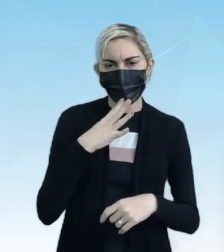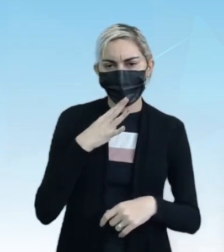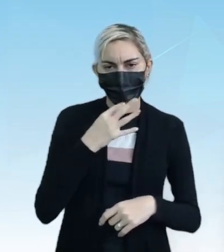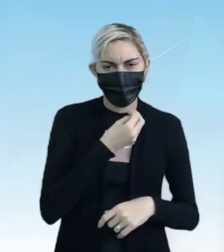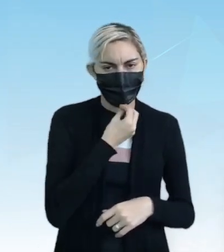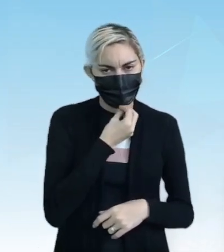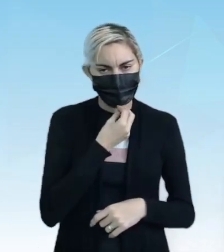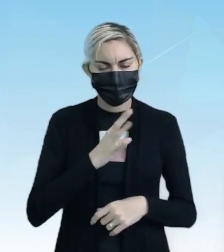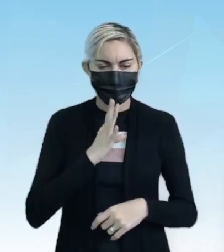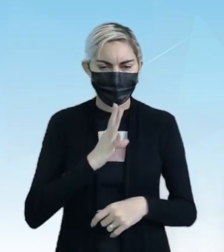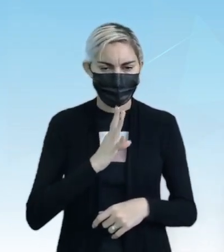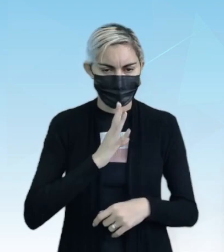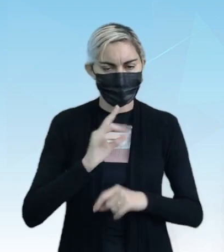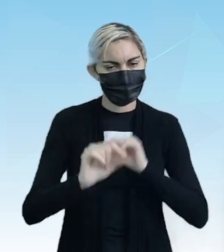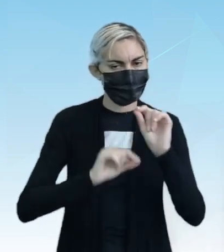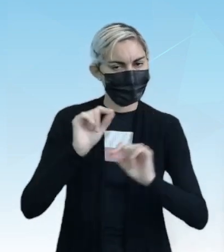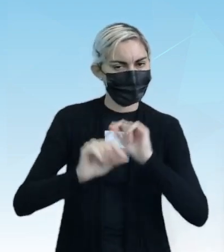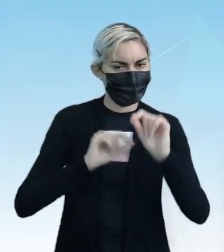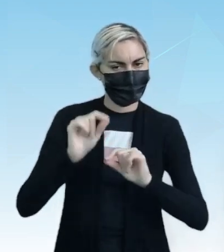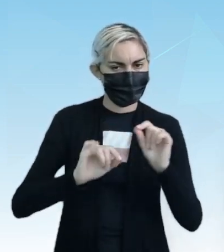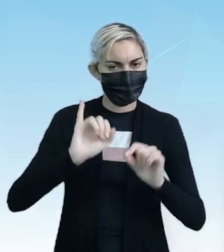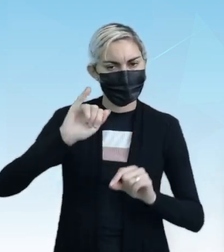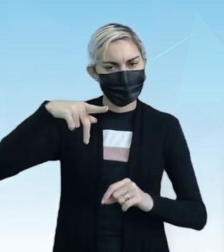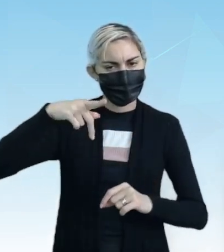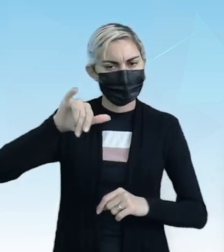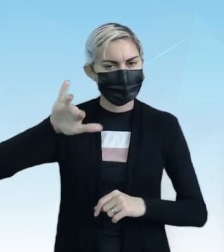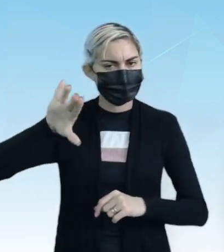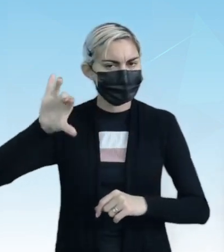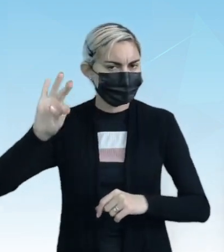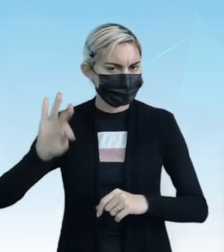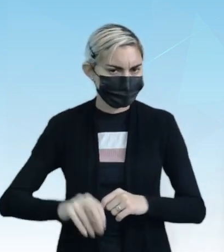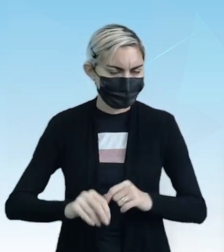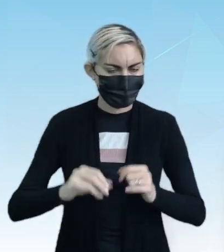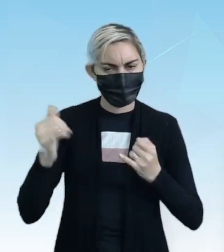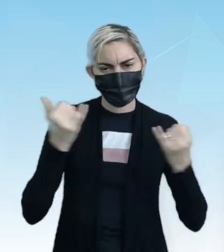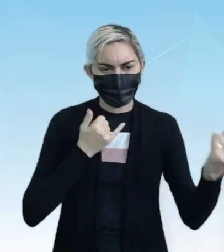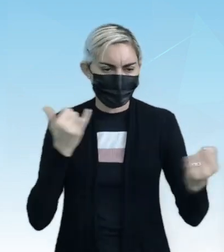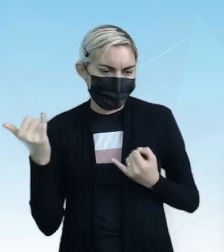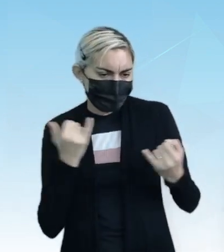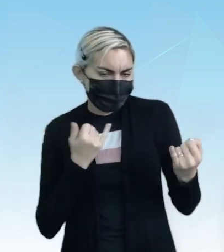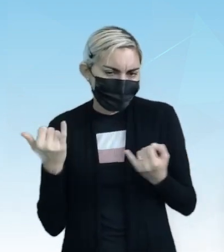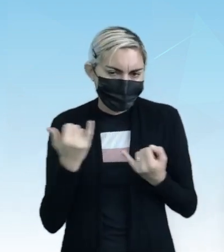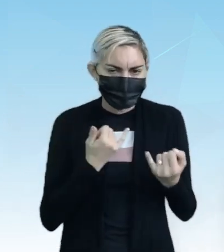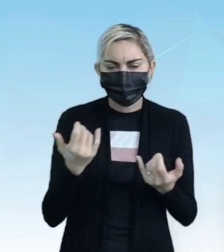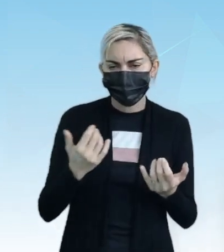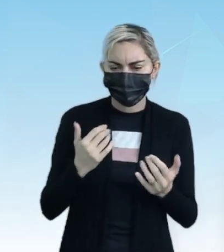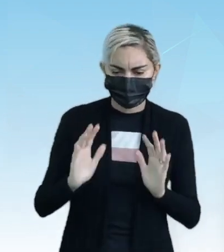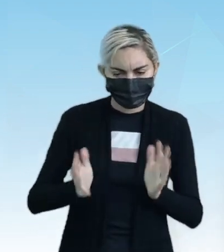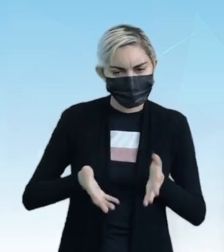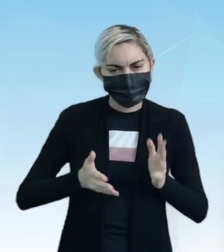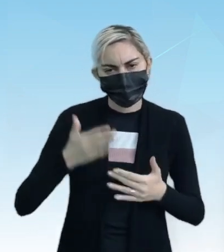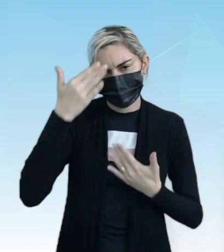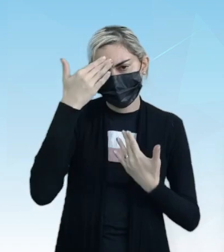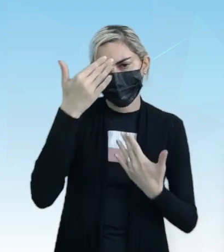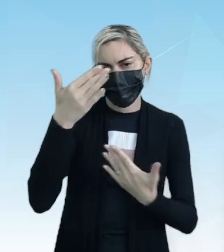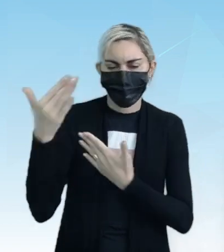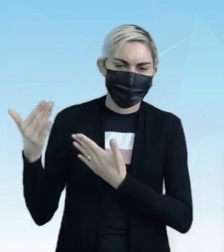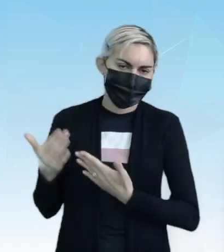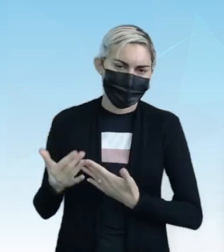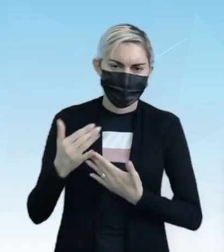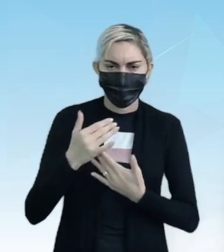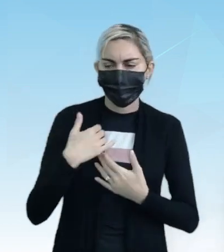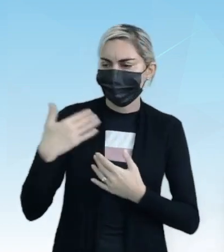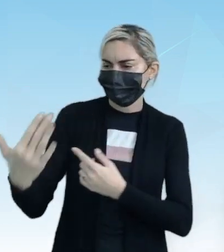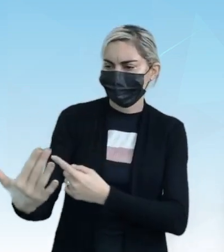conhecer o que é explícito, o que é implícito, a questão das informações. E desde já agradeço aqui a ajuda